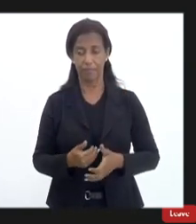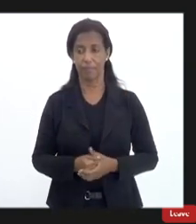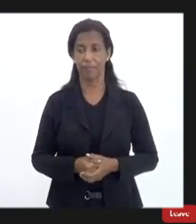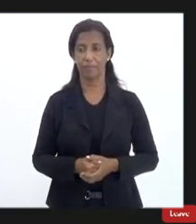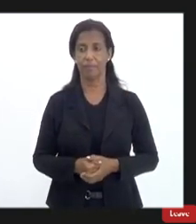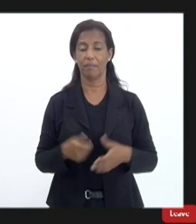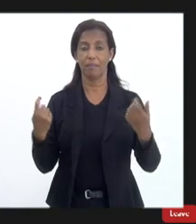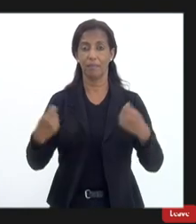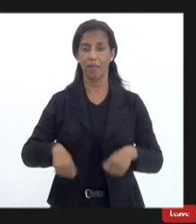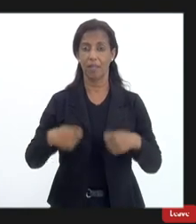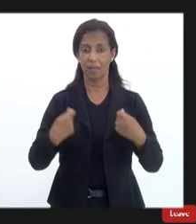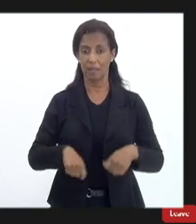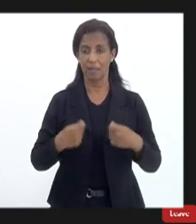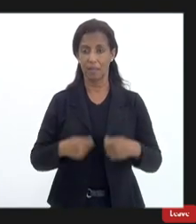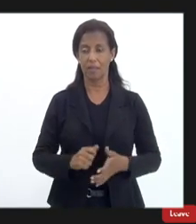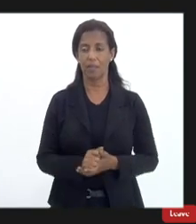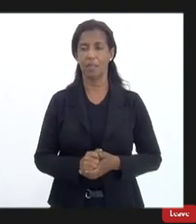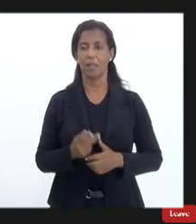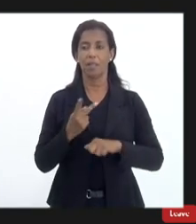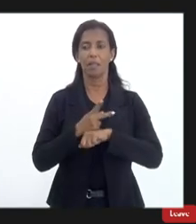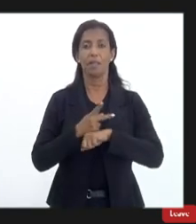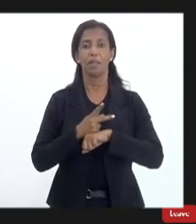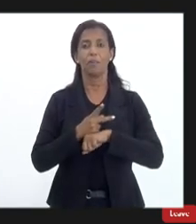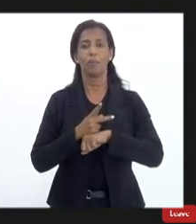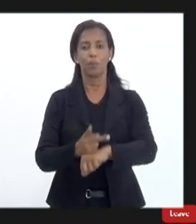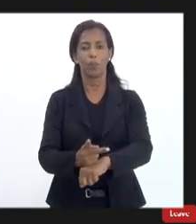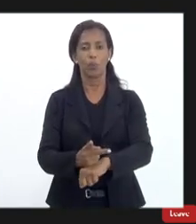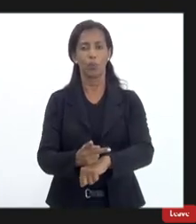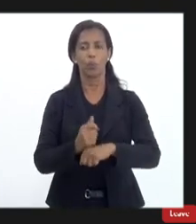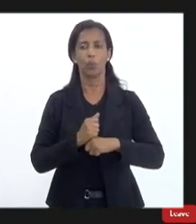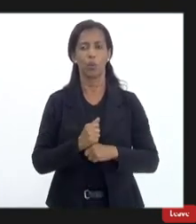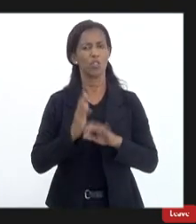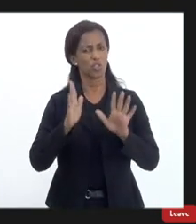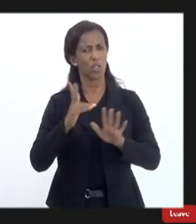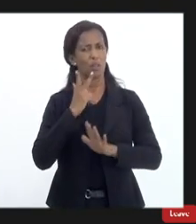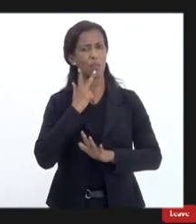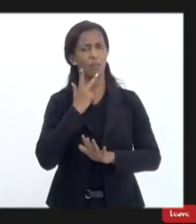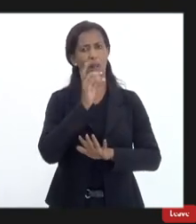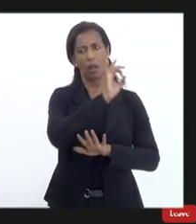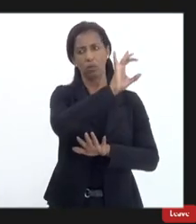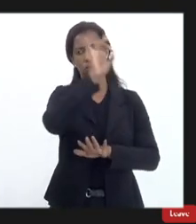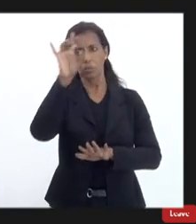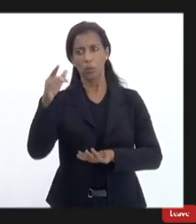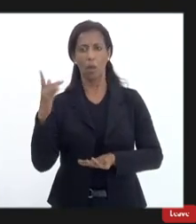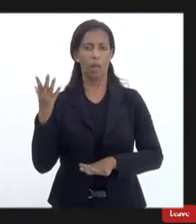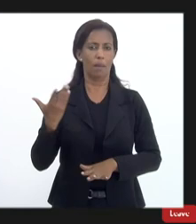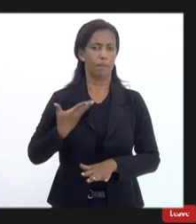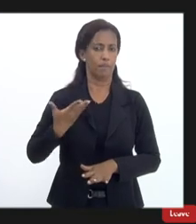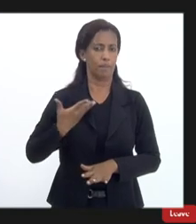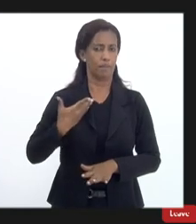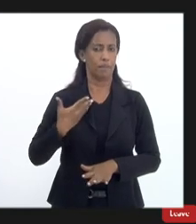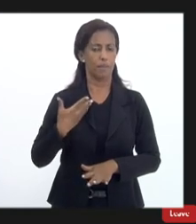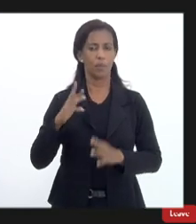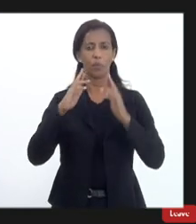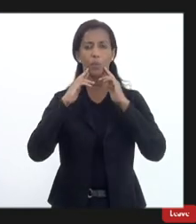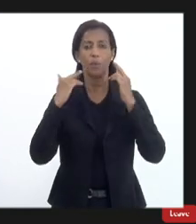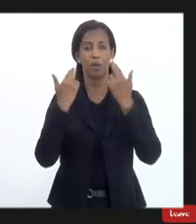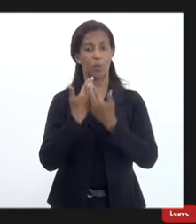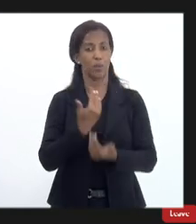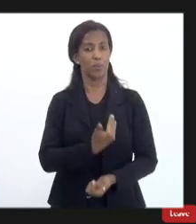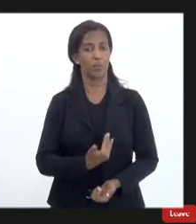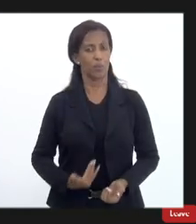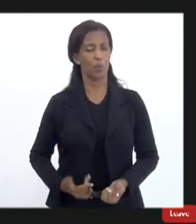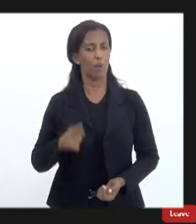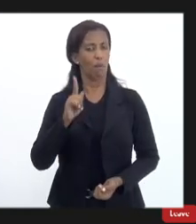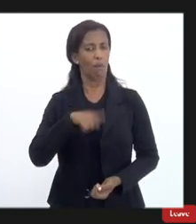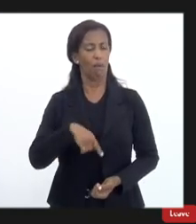a necessidade, né, da busca ativa, isso foi falado por alguns colegas aqui durante a audiência pública, isso é